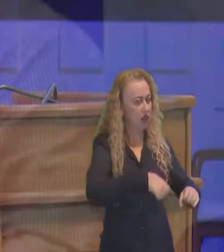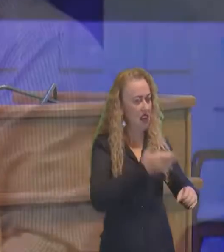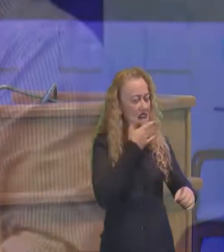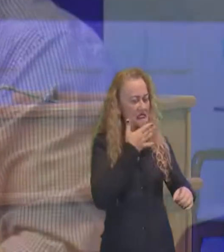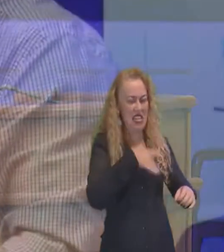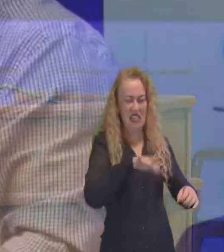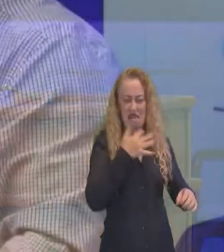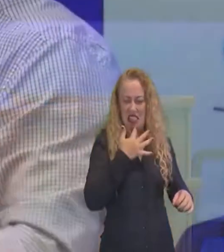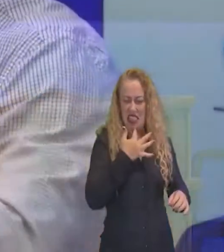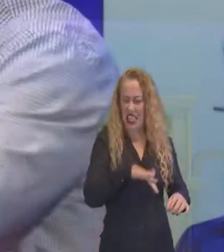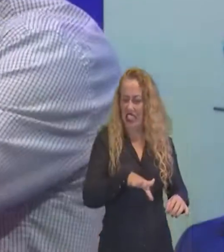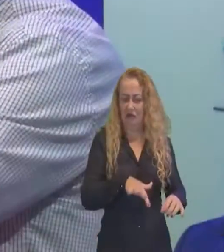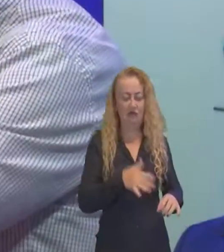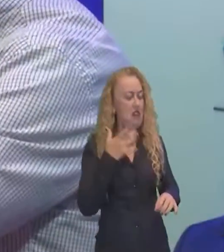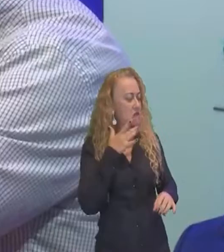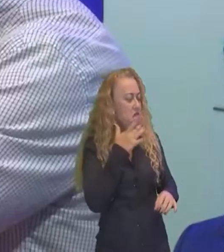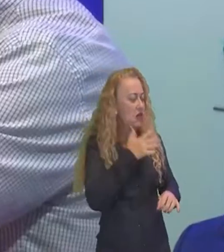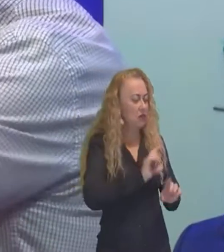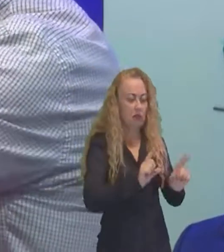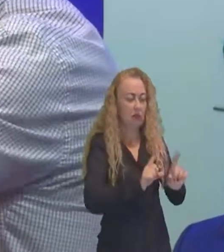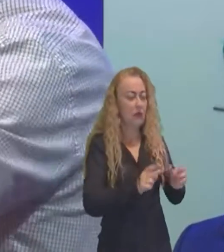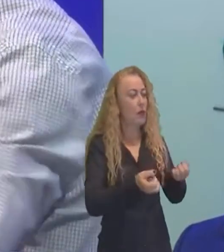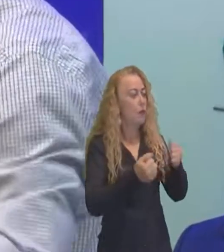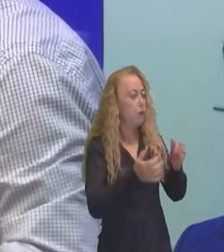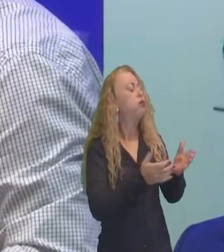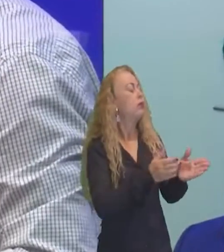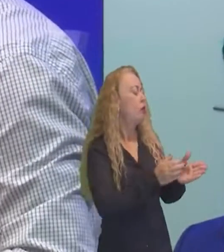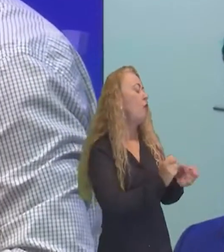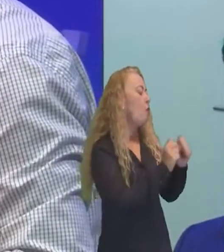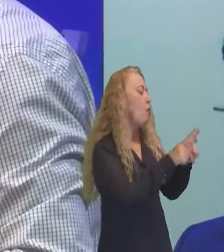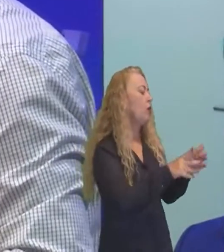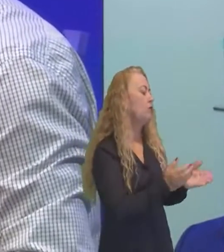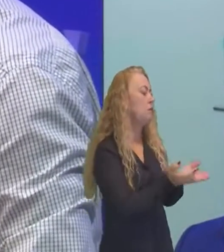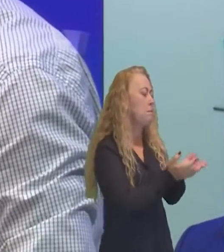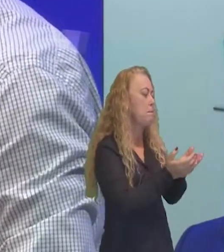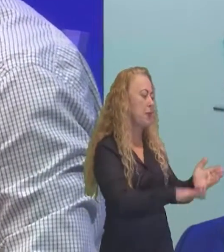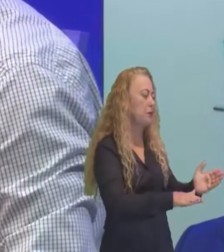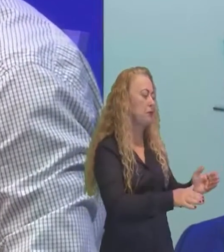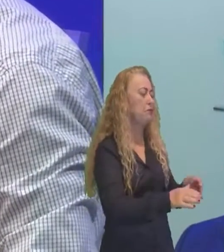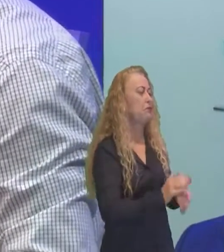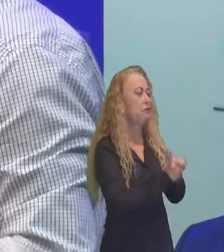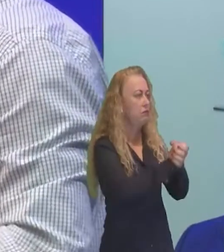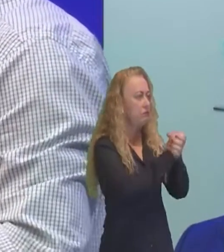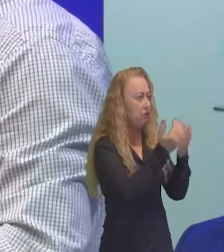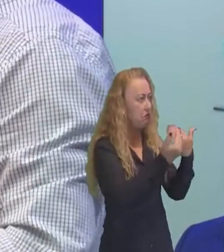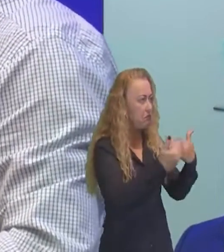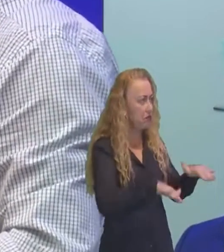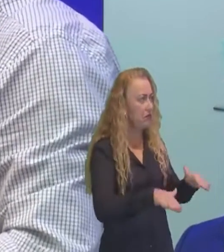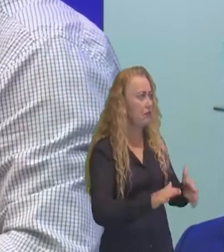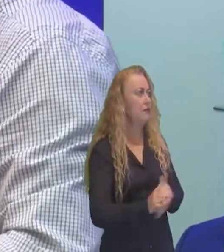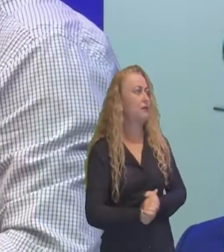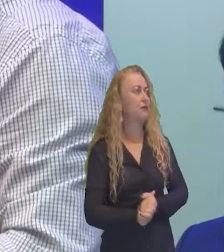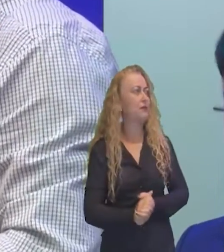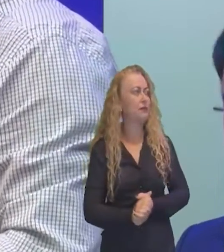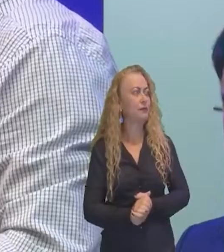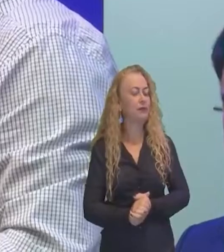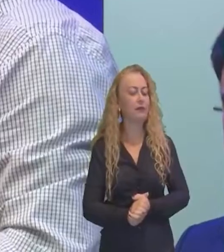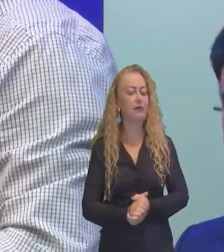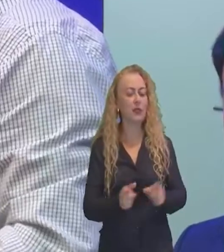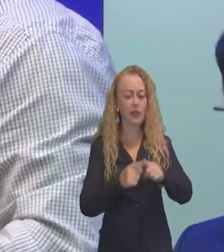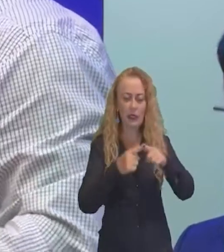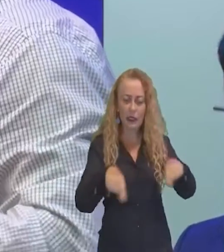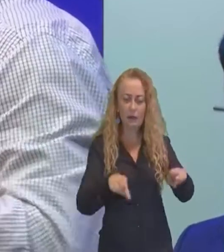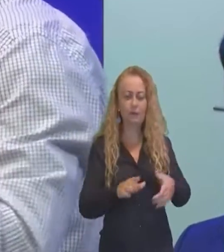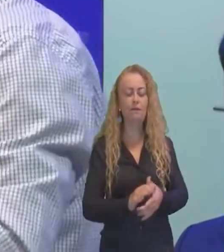meio queimado, era motivo para que ele pudesse separar da esposa. A outra escola era mais rígida.